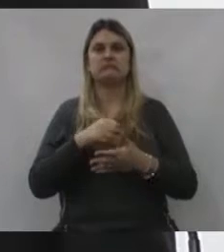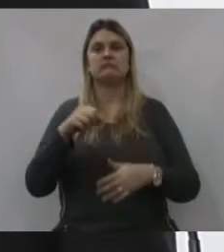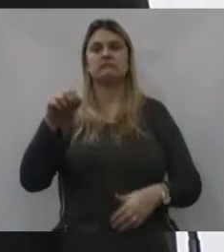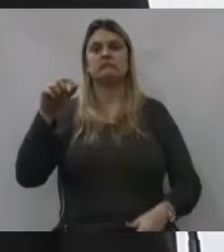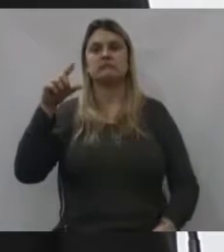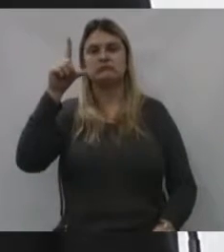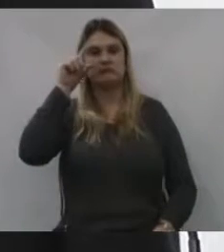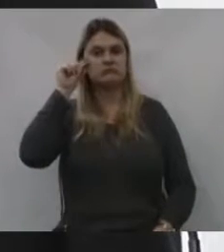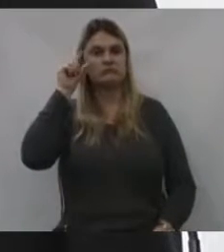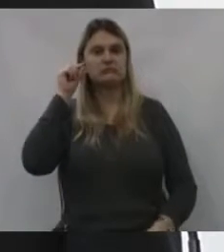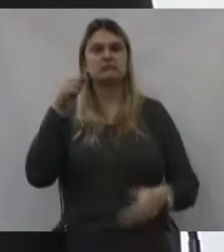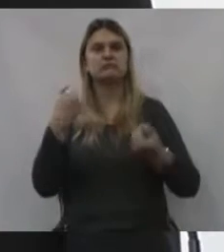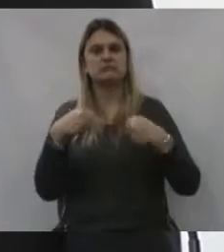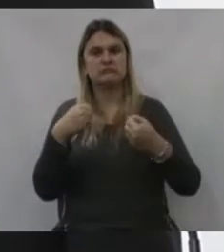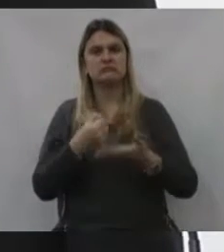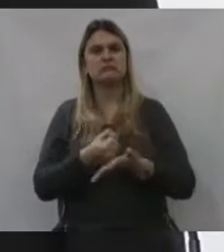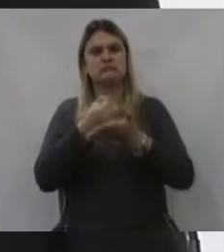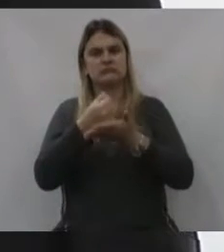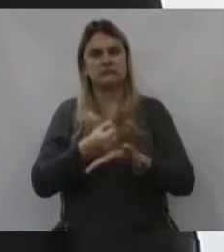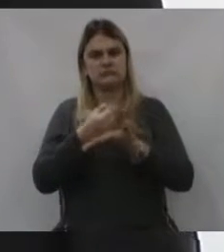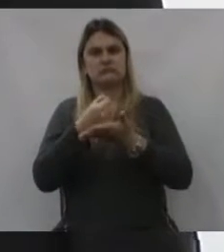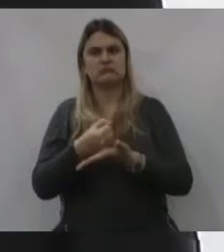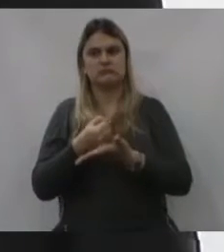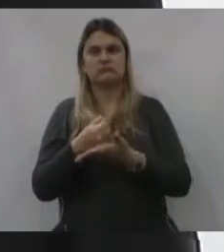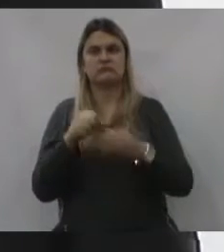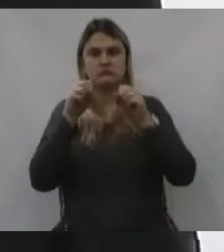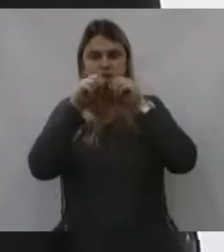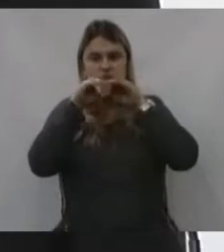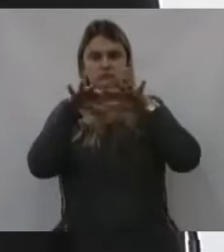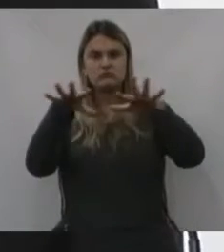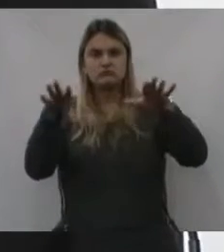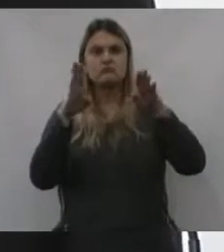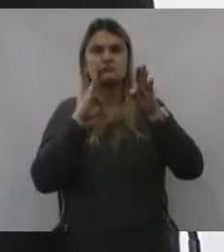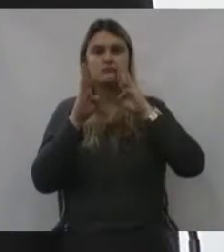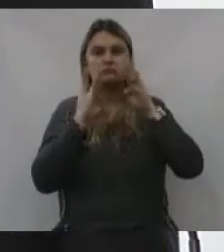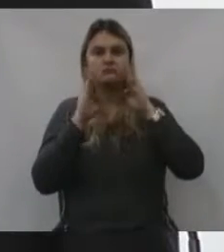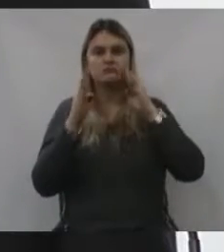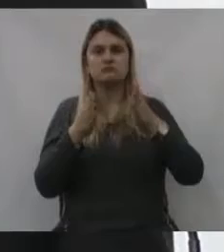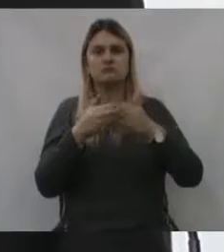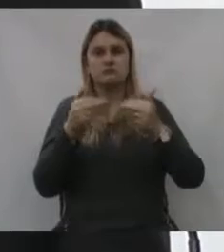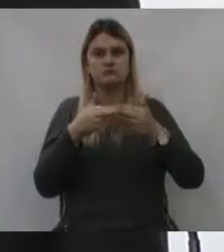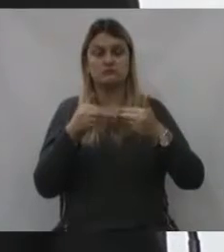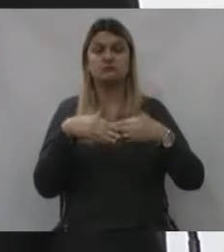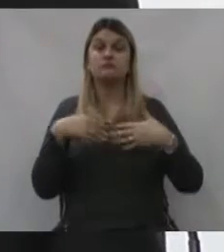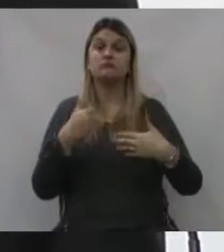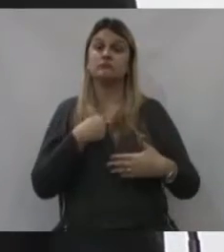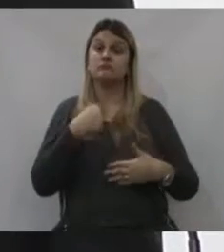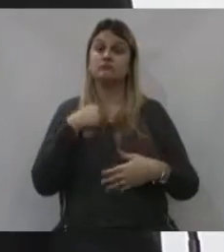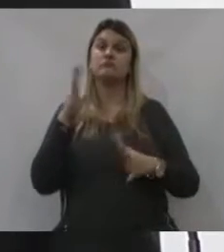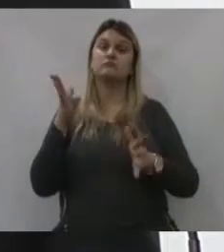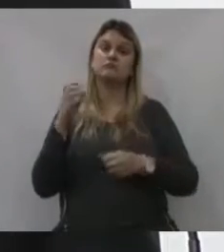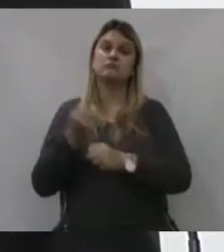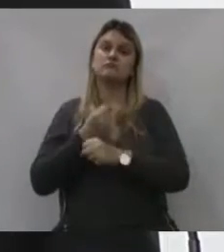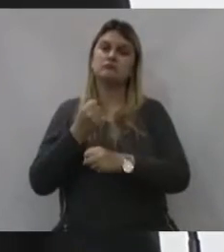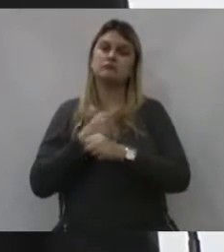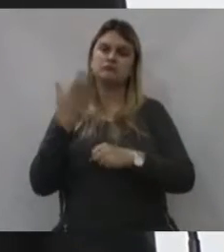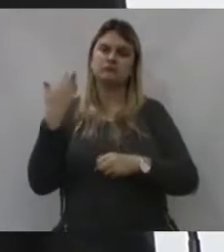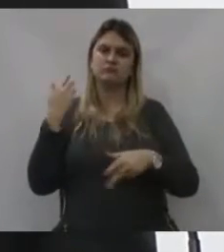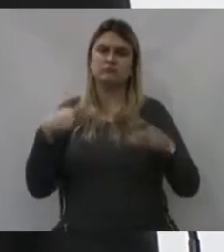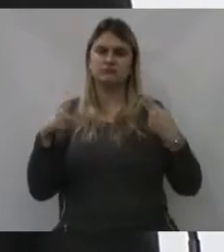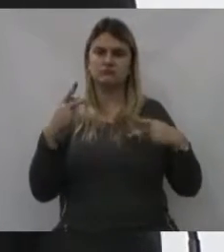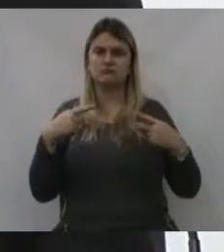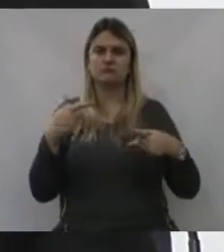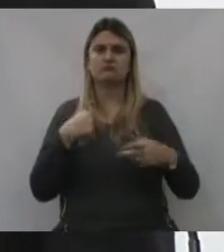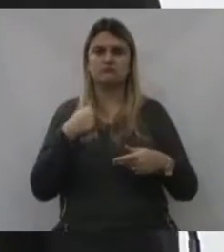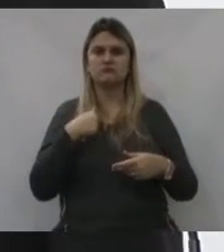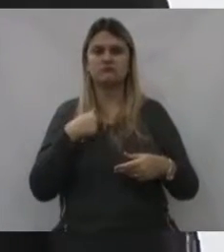de Guarapuava, SOS. Então, eu já tenho alguns anos de política e